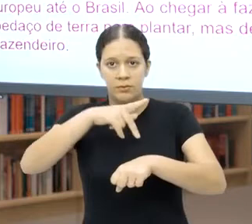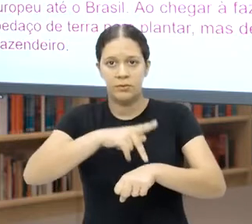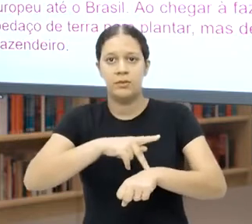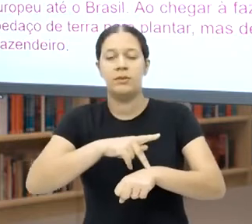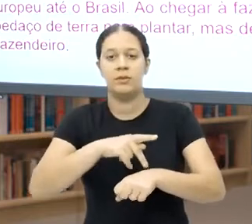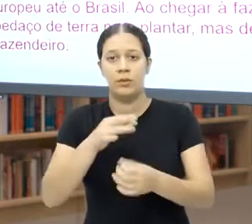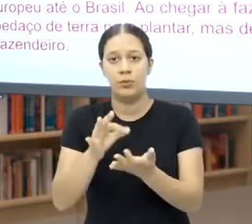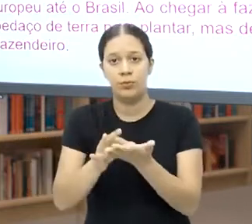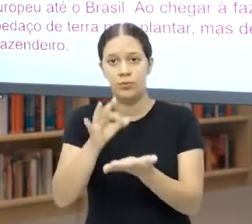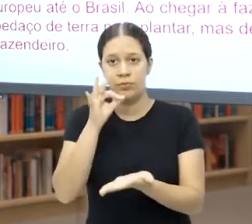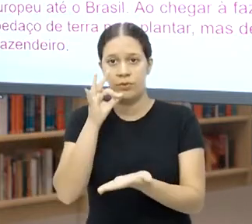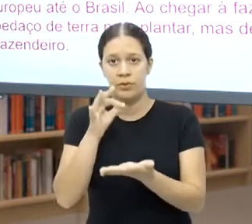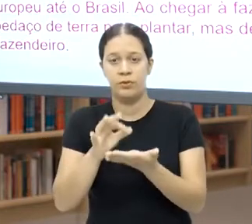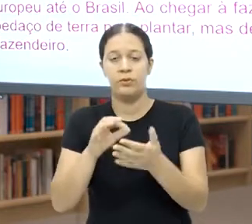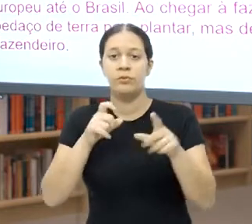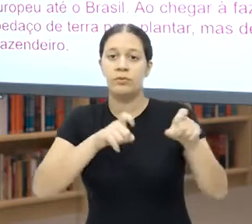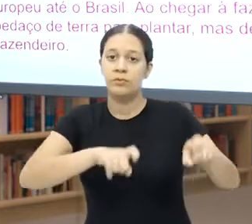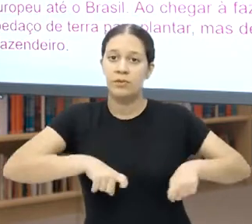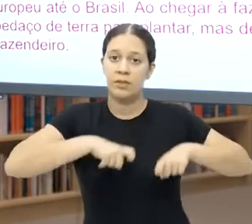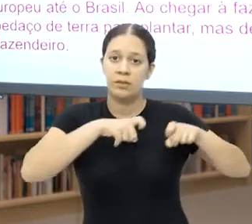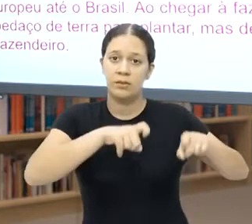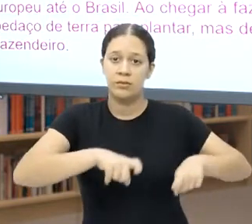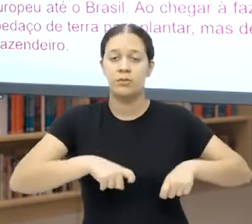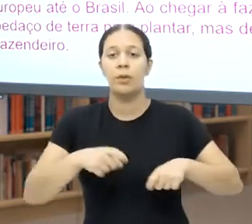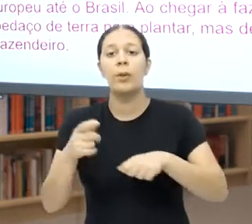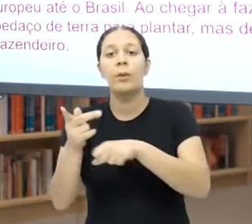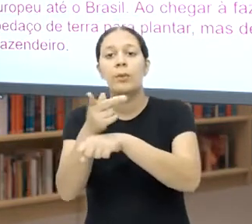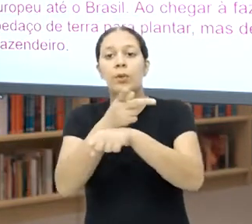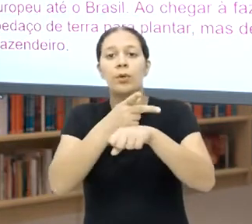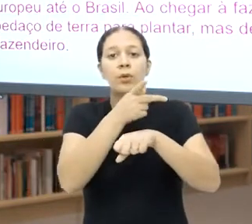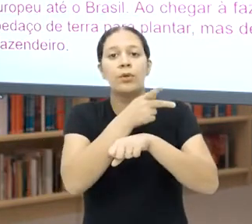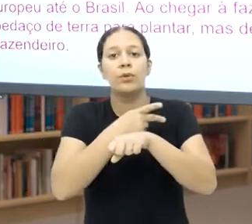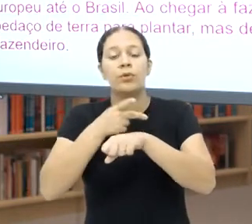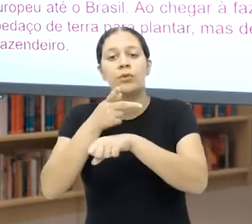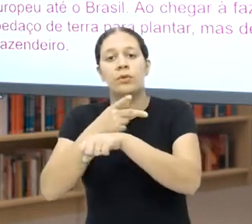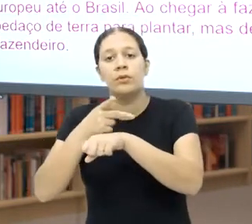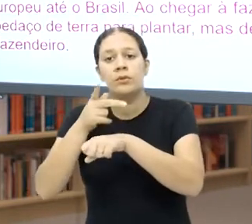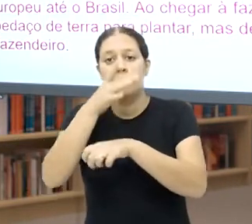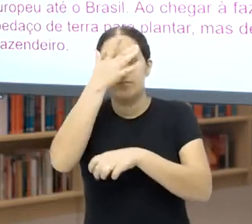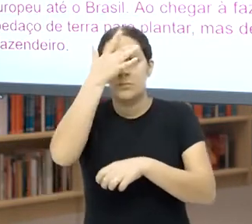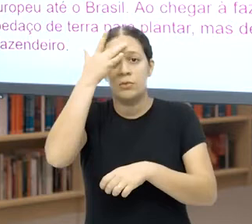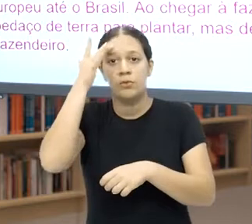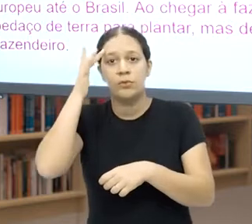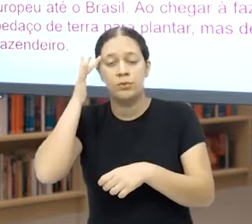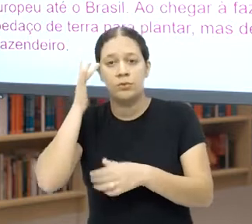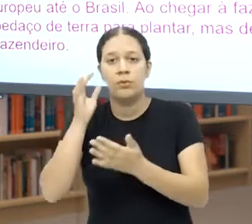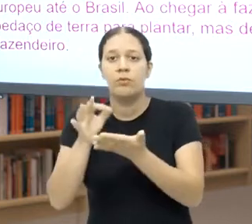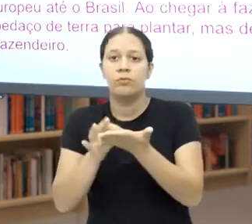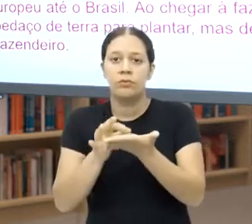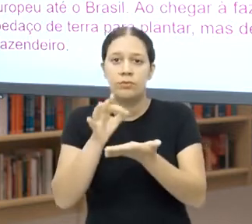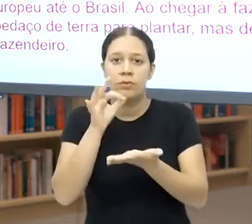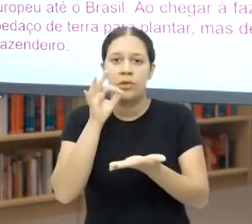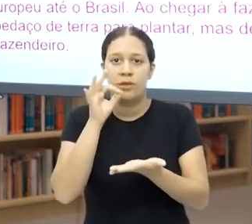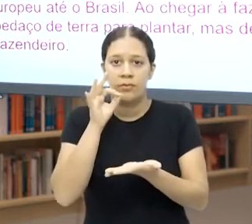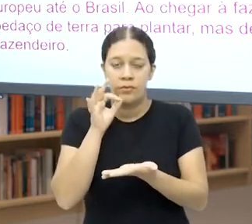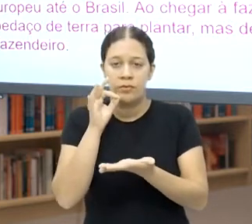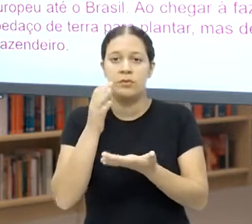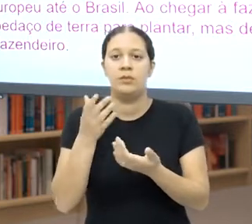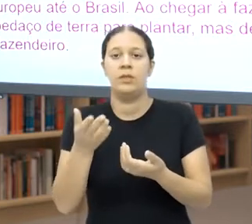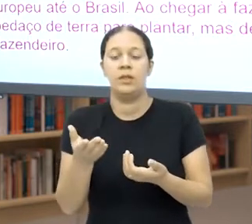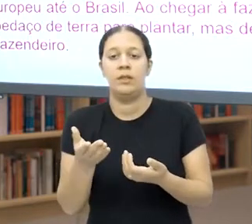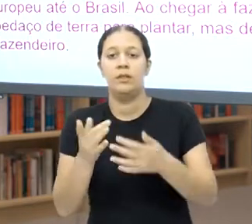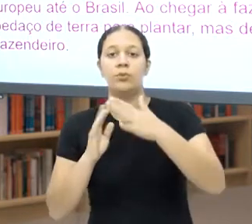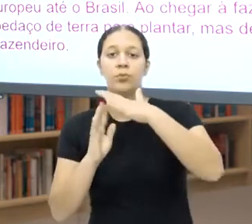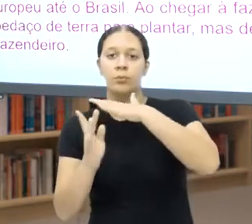no café. Portanto, os fazendeiros, em busca de mão de obra para as colheitas de café, custeavam os gastos da passagem